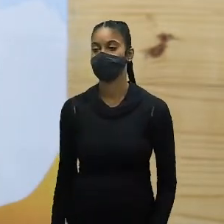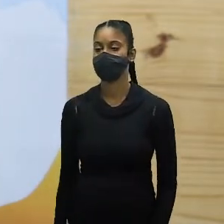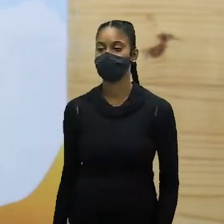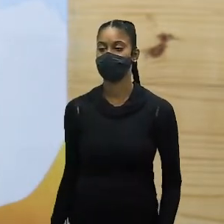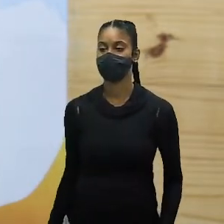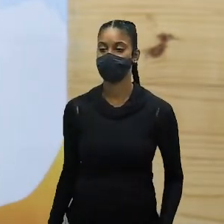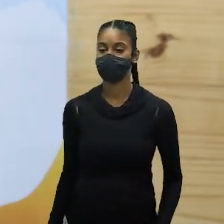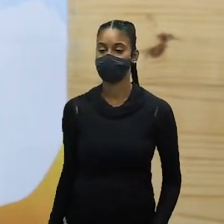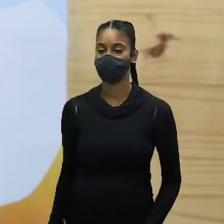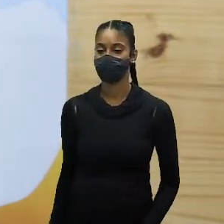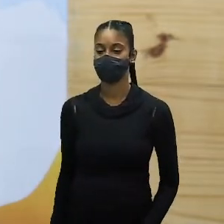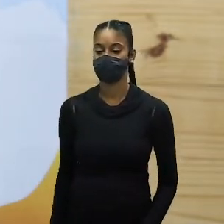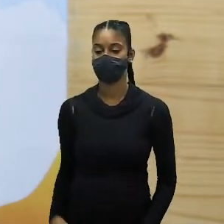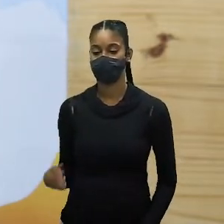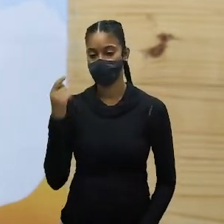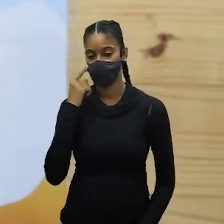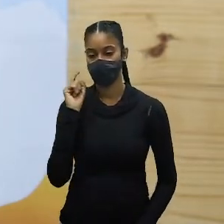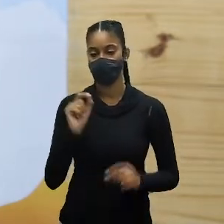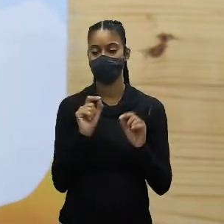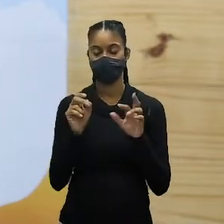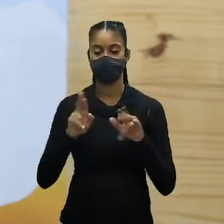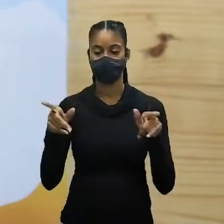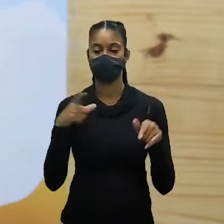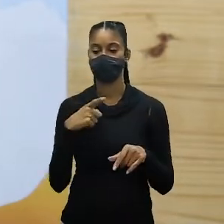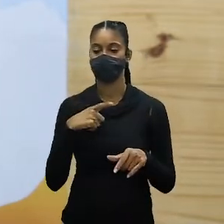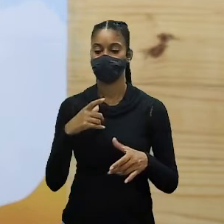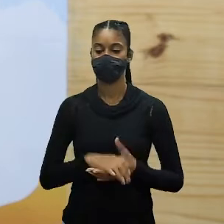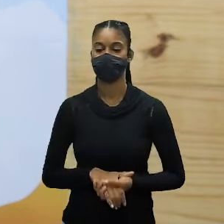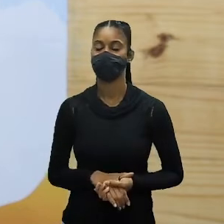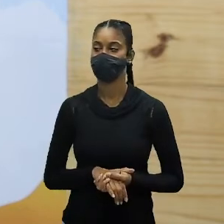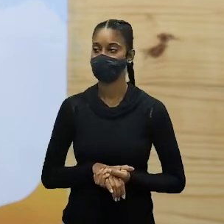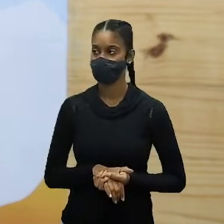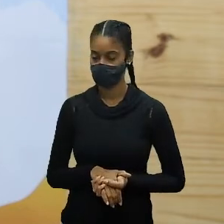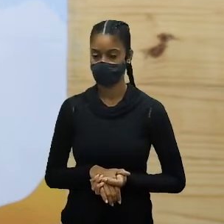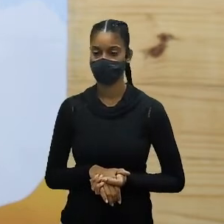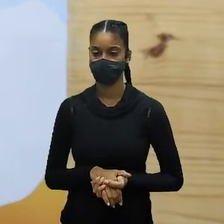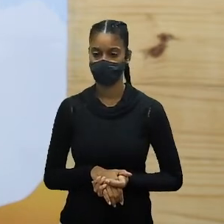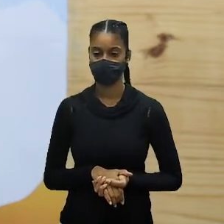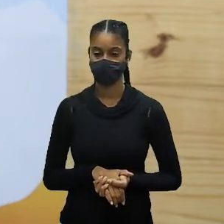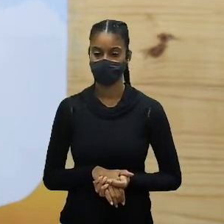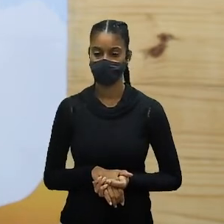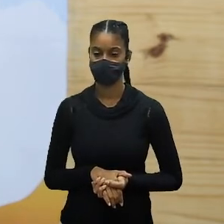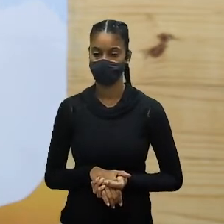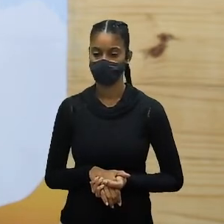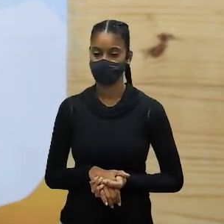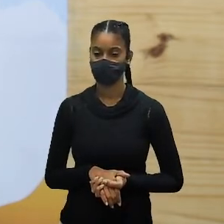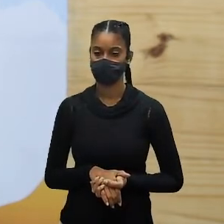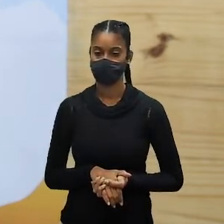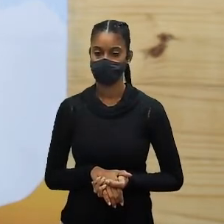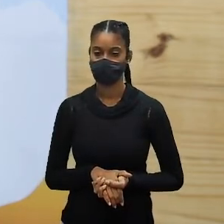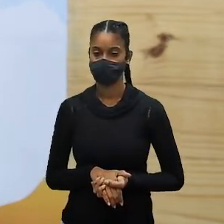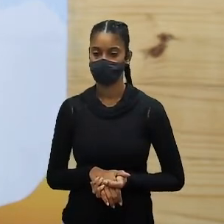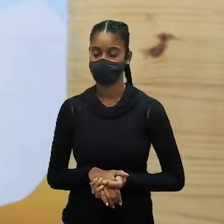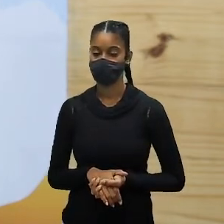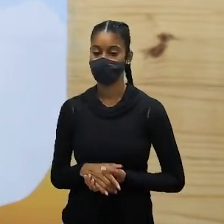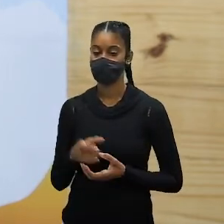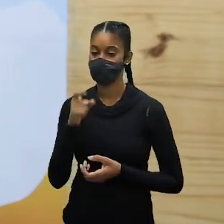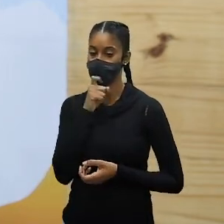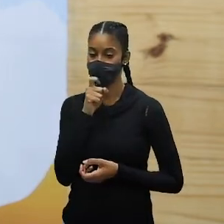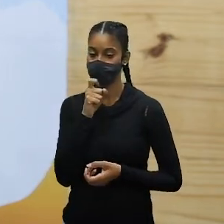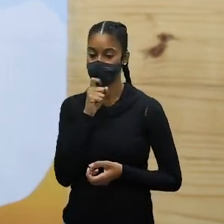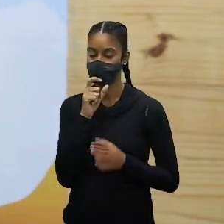perguntar, então qual é a diferença, Aquiles, de ter esse gelo derretido ou não se a temperatura é a